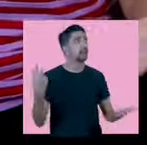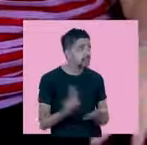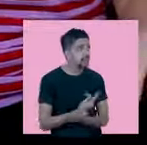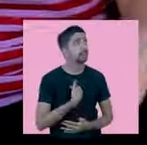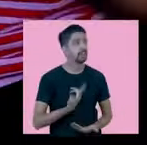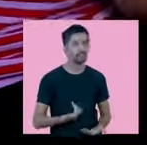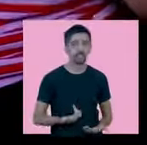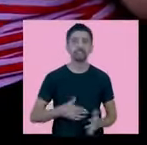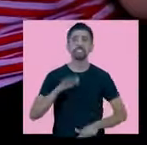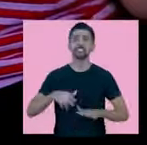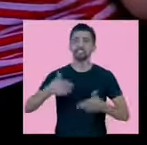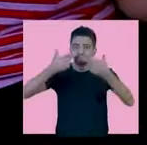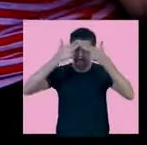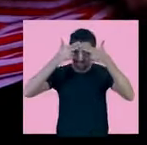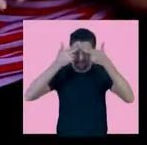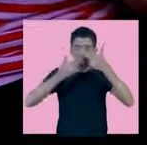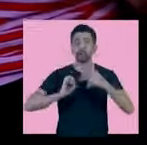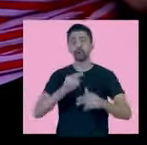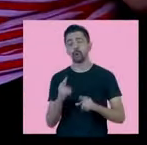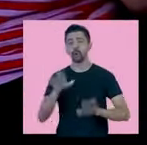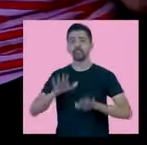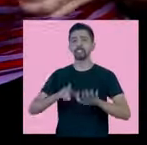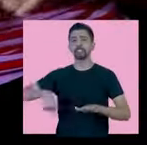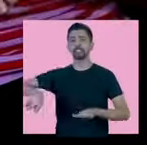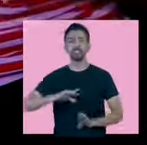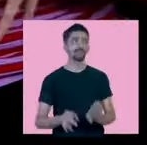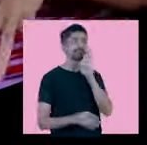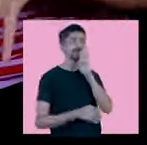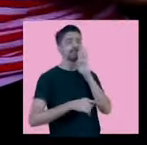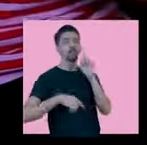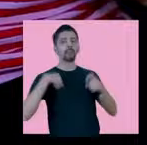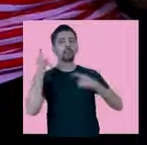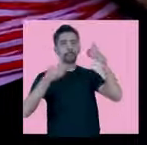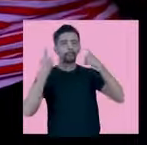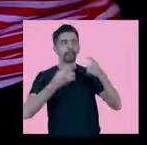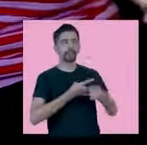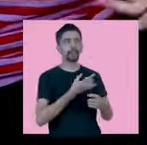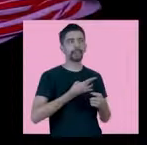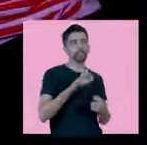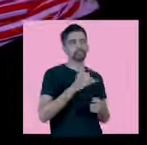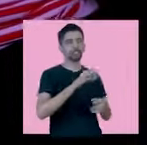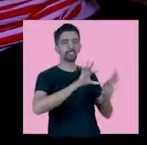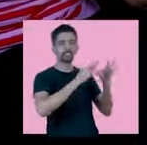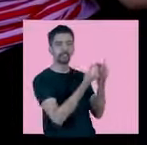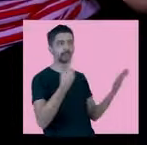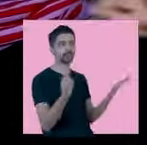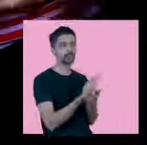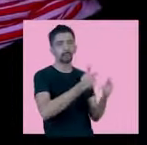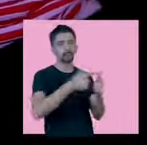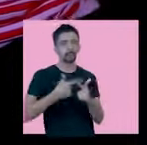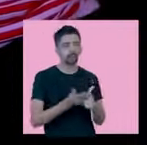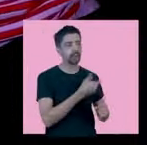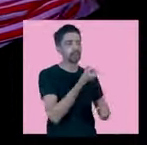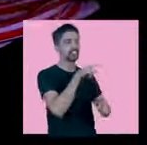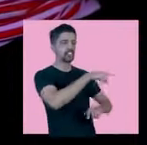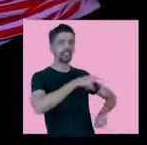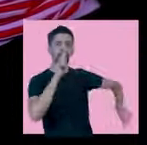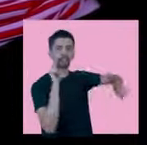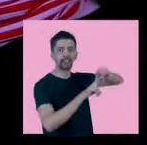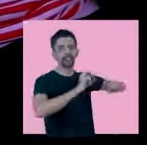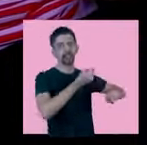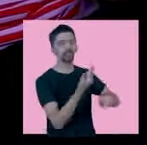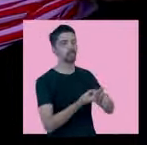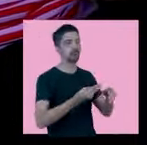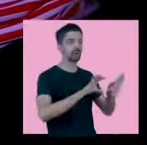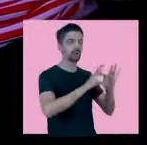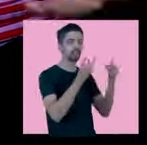estavam recebendo. Muitas crianças e adolescentes também não falam por medo do que vai acontecer no núcleo familiar, por medo desse adulto ser punido, ser preso, o que isso vai